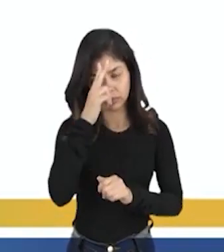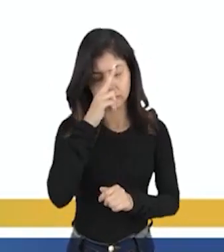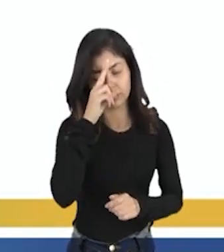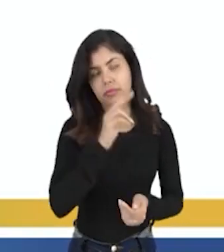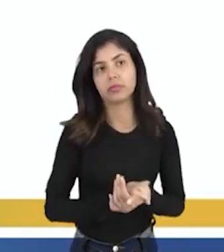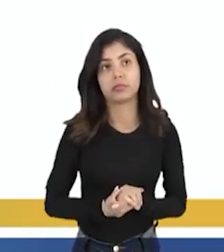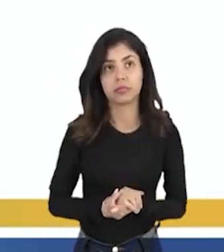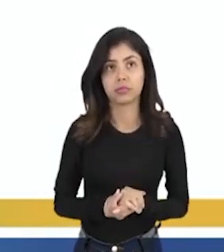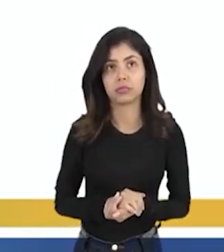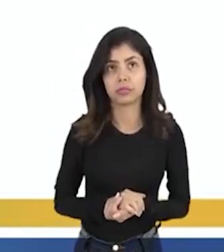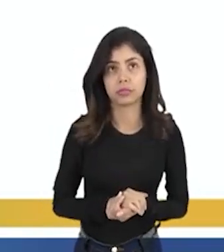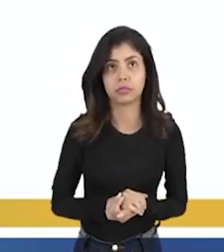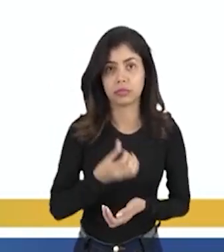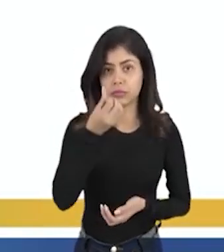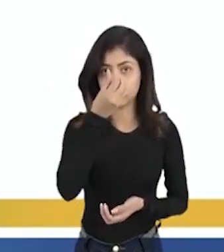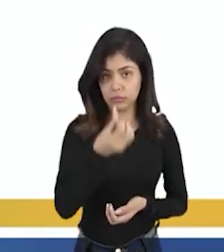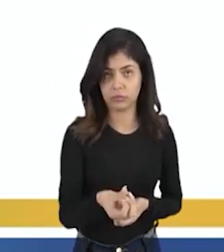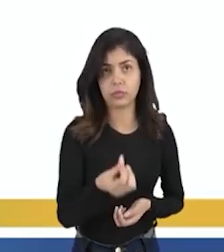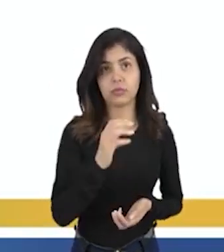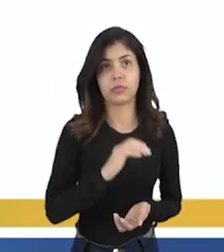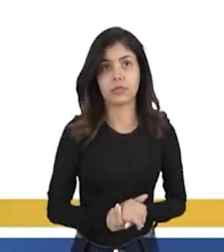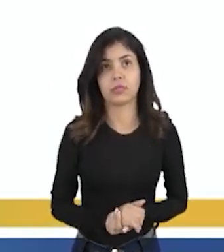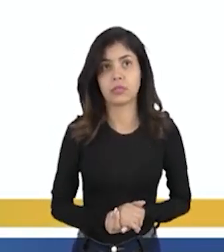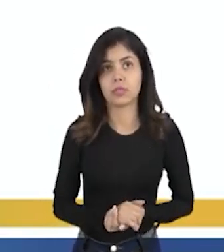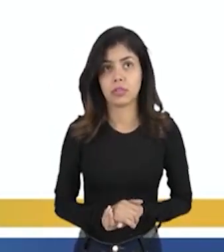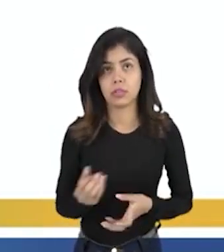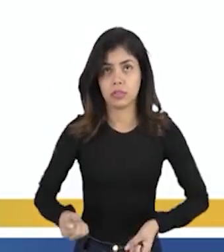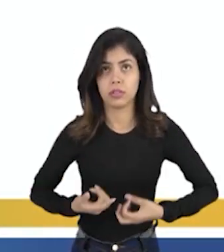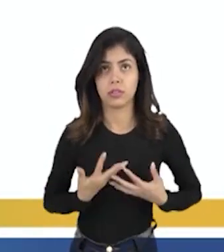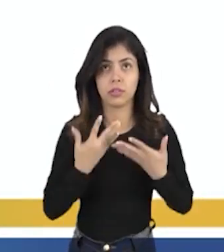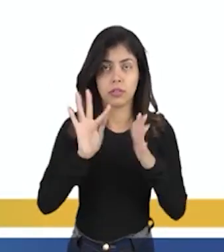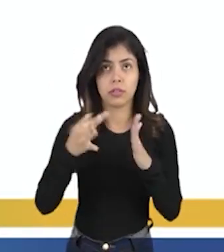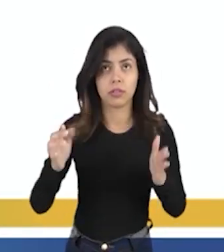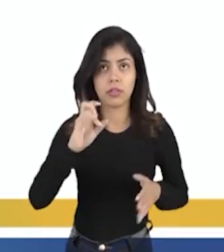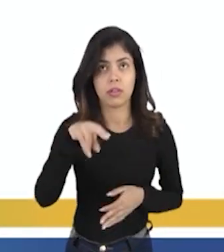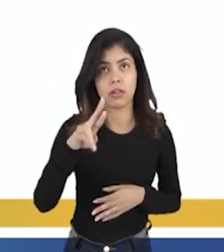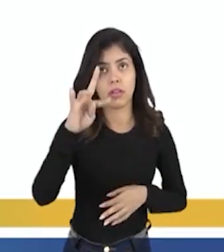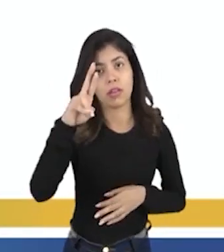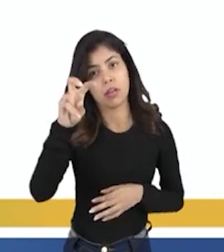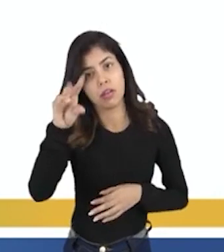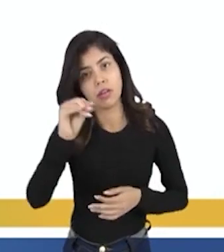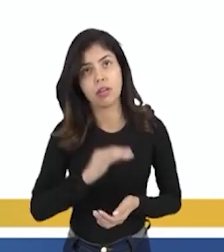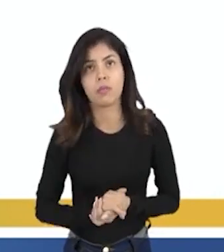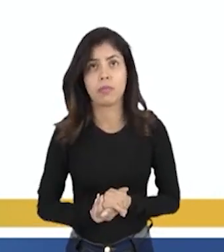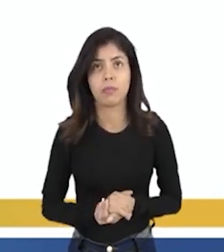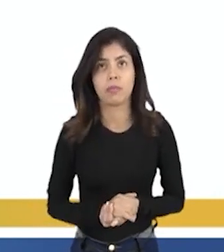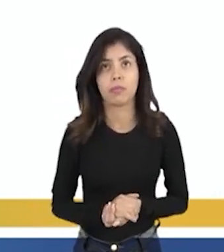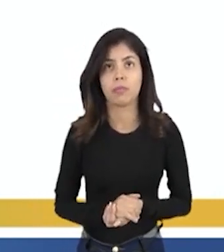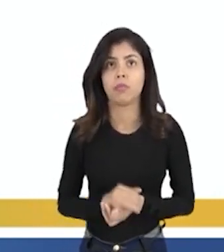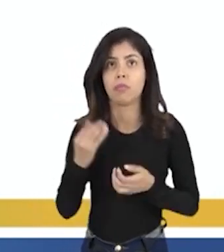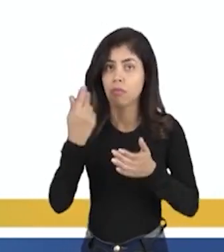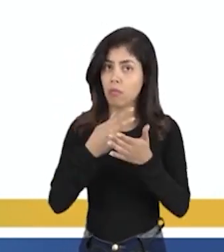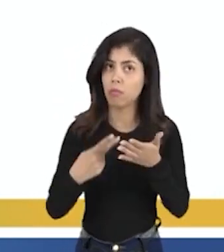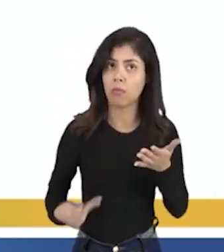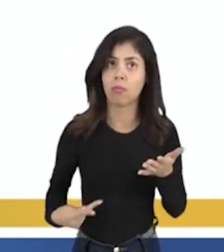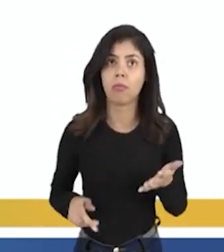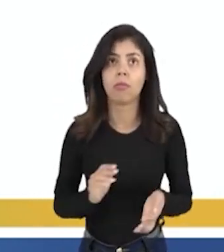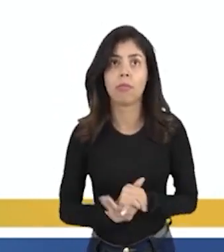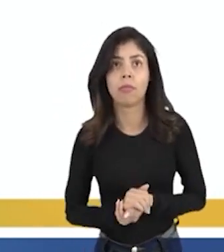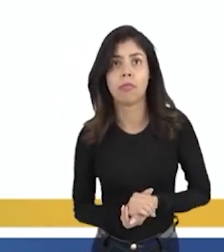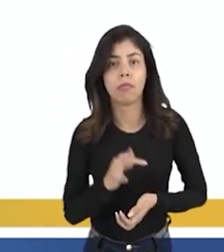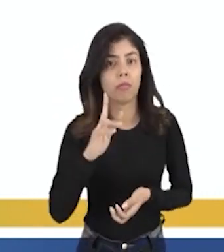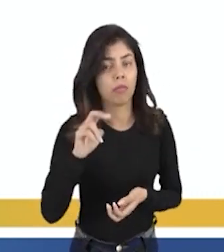lembrarem que nós temos 6 funções da linguagem: função emotiva, referencial, conativa, apoética,